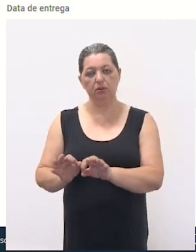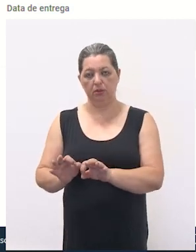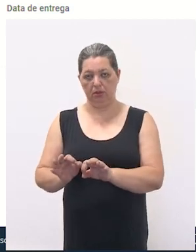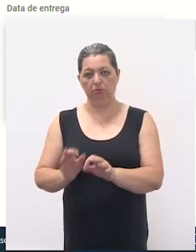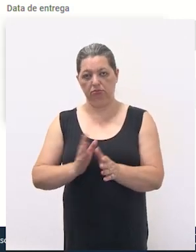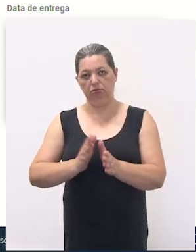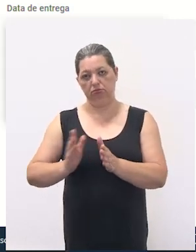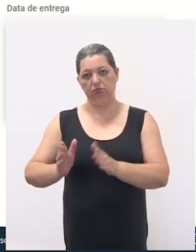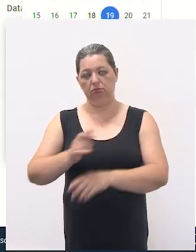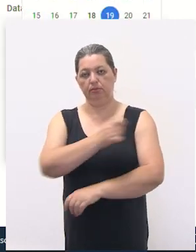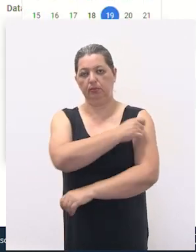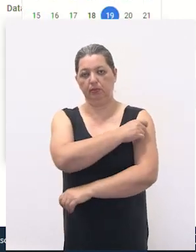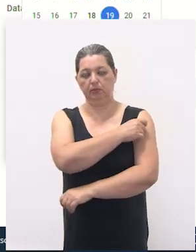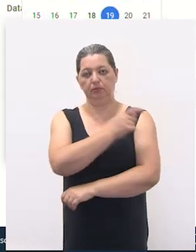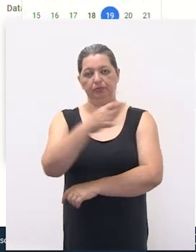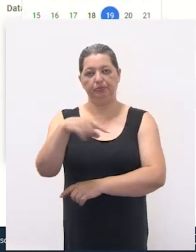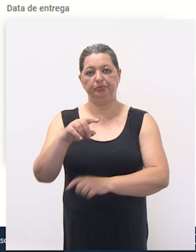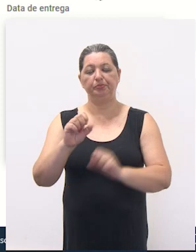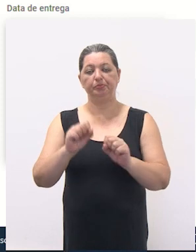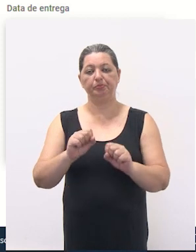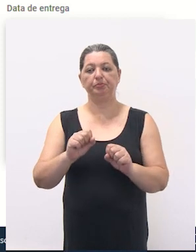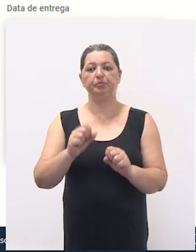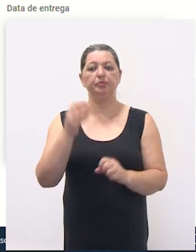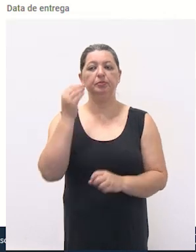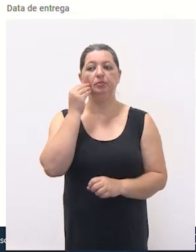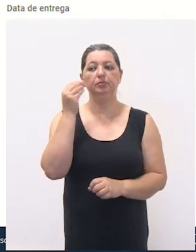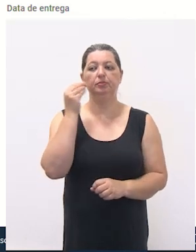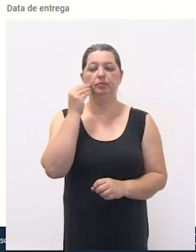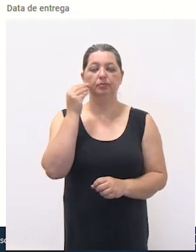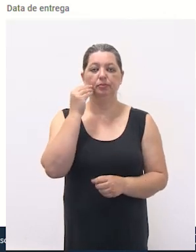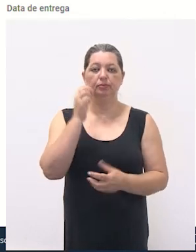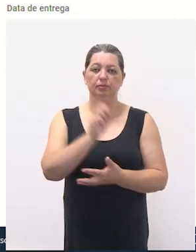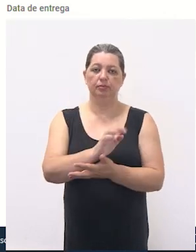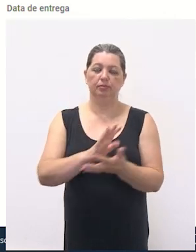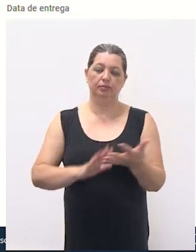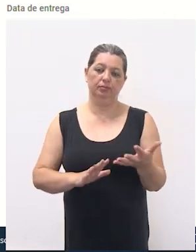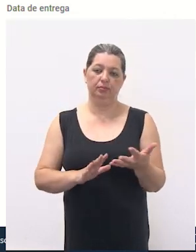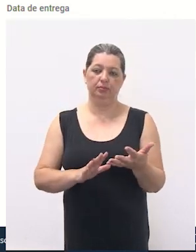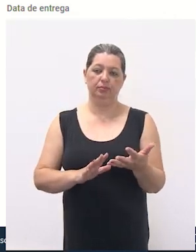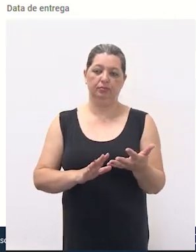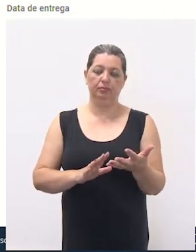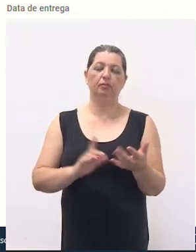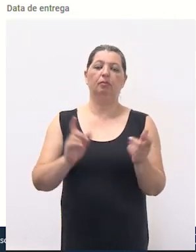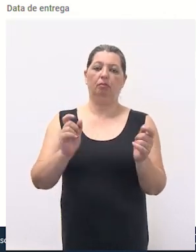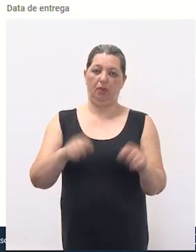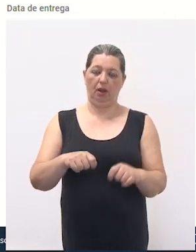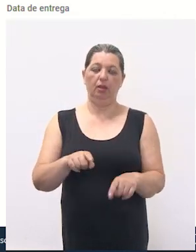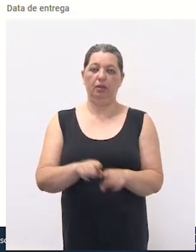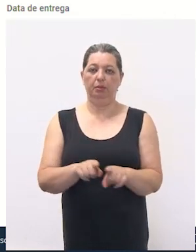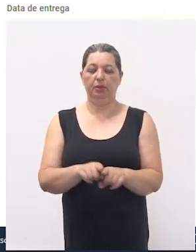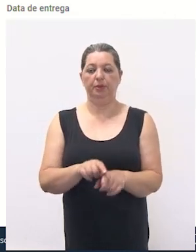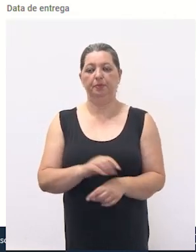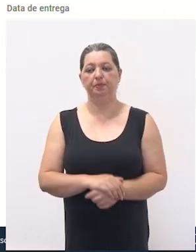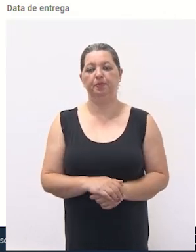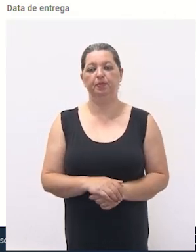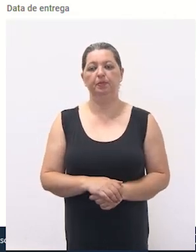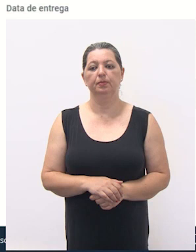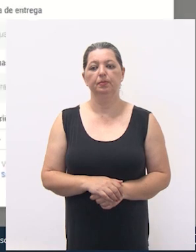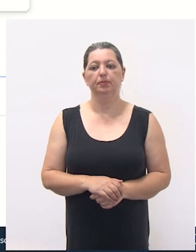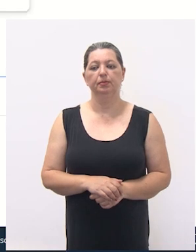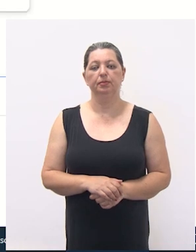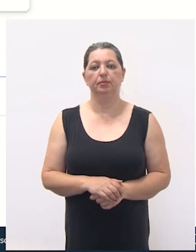E vocês podem postar a atividade de vocês, atividade teste. Ô, Giovanni,